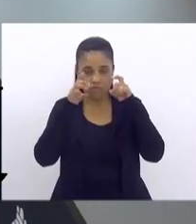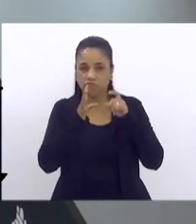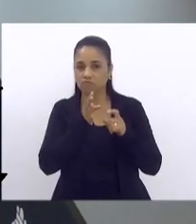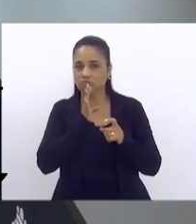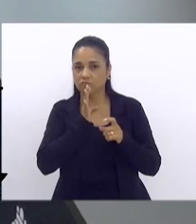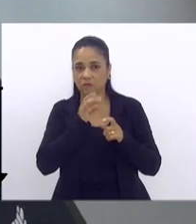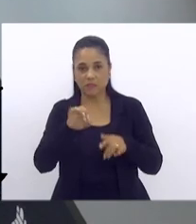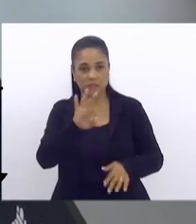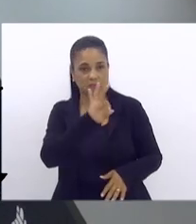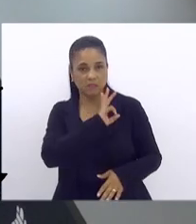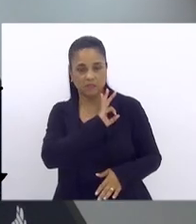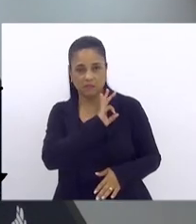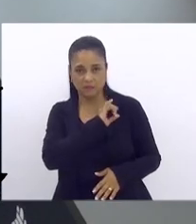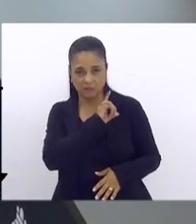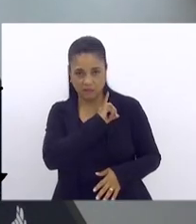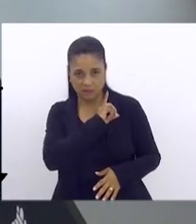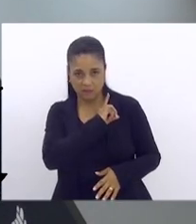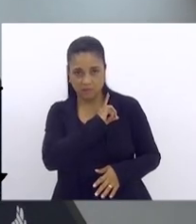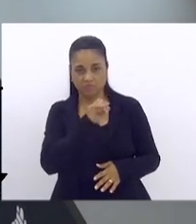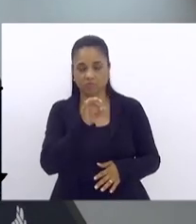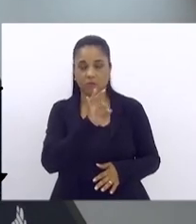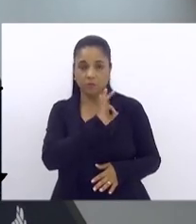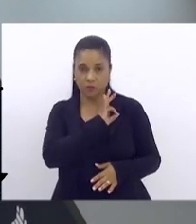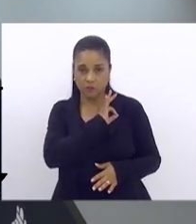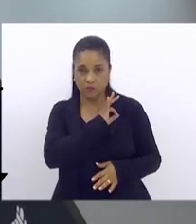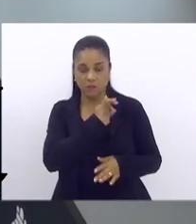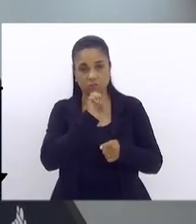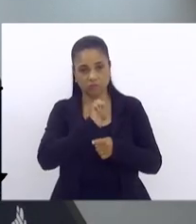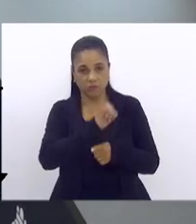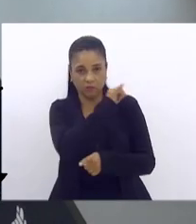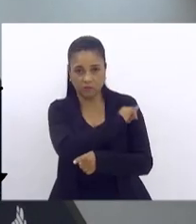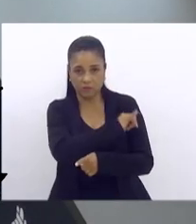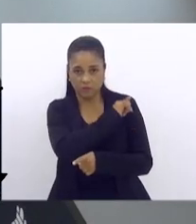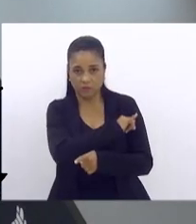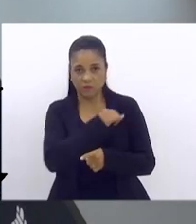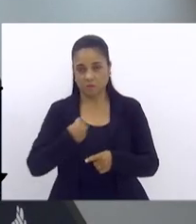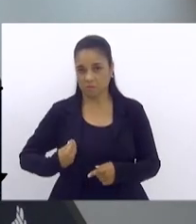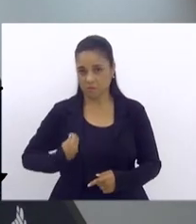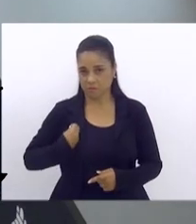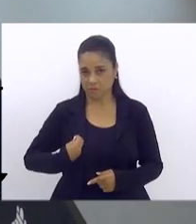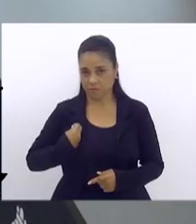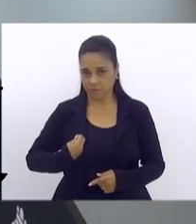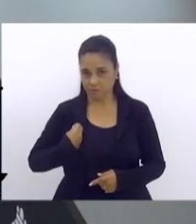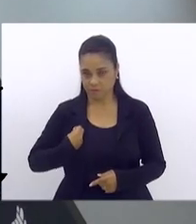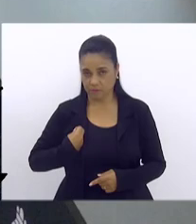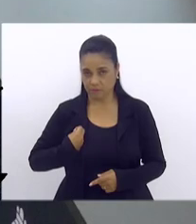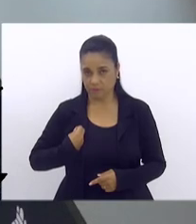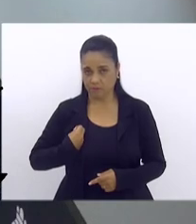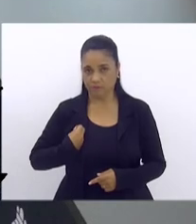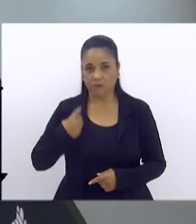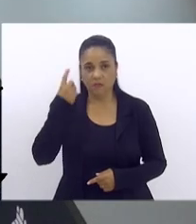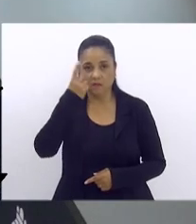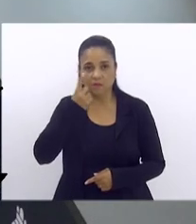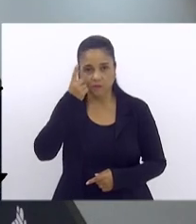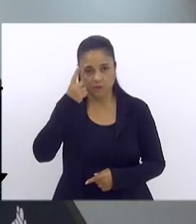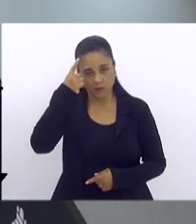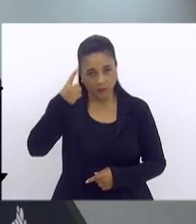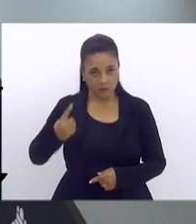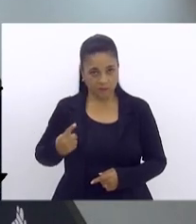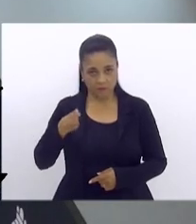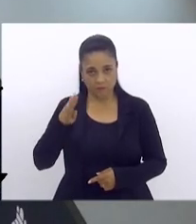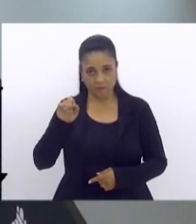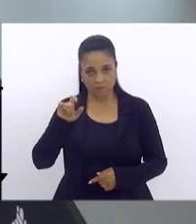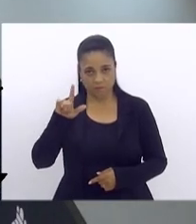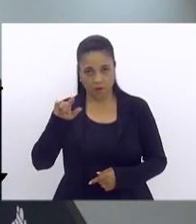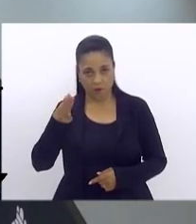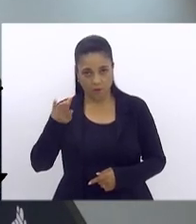nas delegacias de polícia no âmbito do Estado do Rio de Janeiro, e contando com a presença da senhora deputada Dani Balbi, do